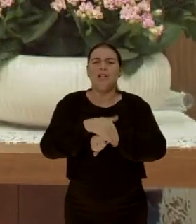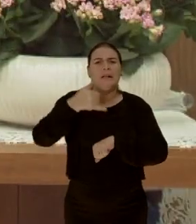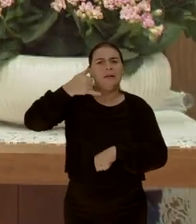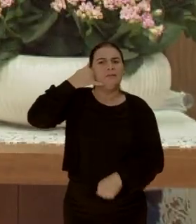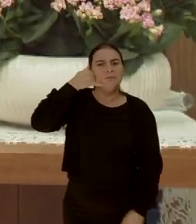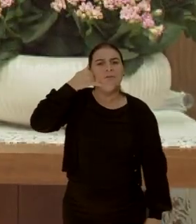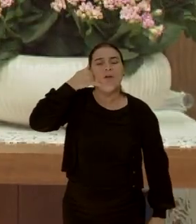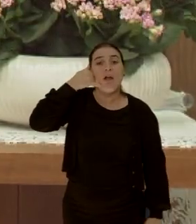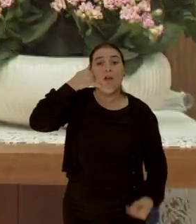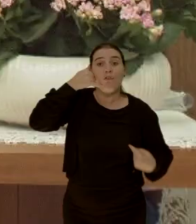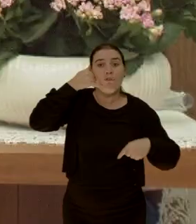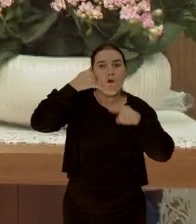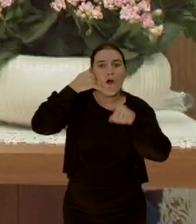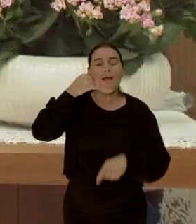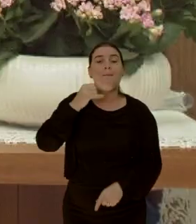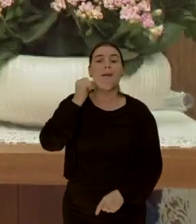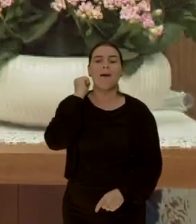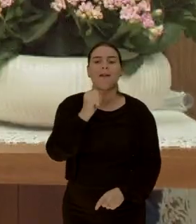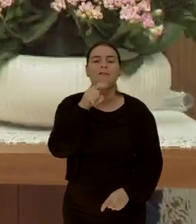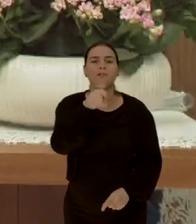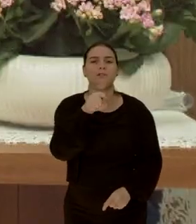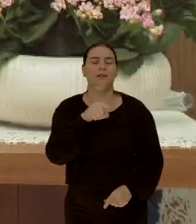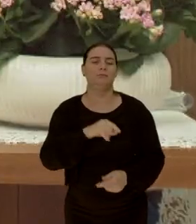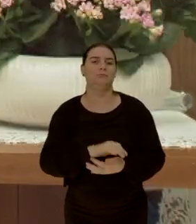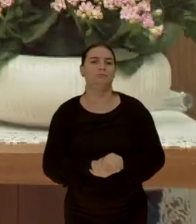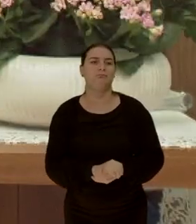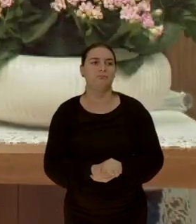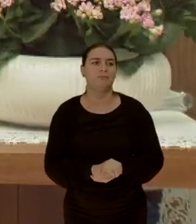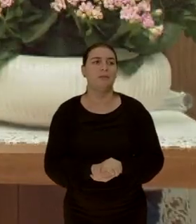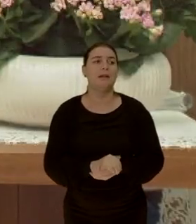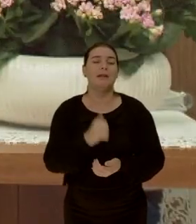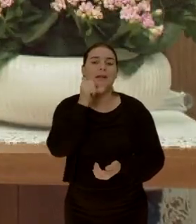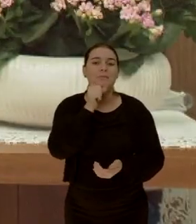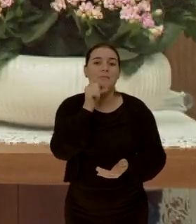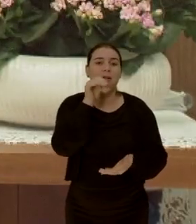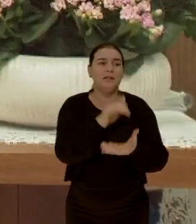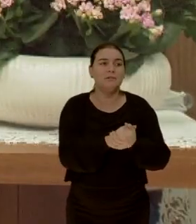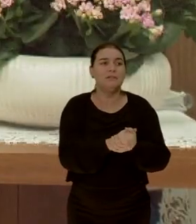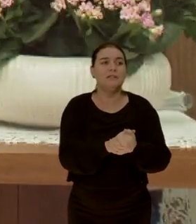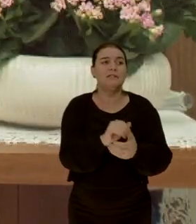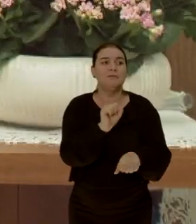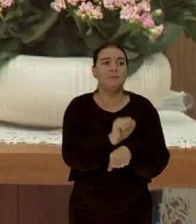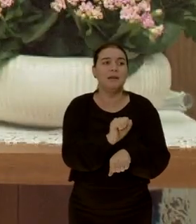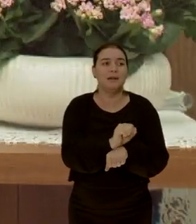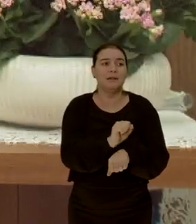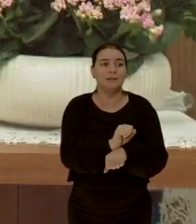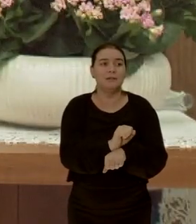diz assim, eu vou aí para te matar. E a minha esposa estava esperando pelo